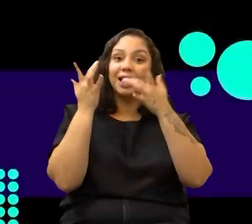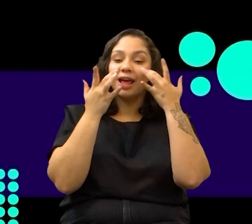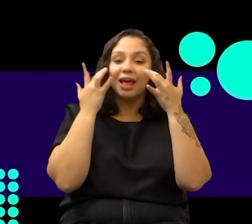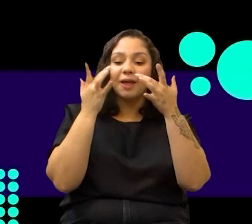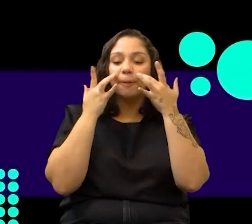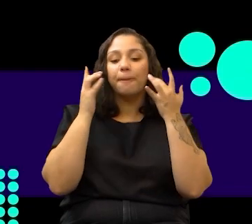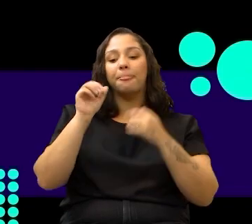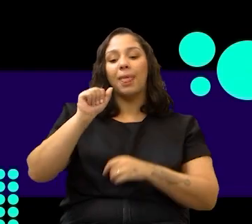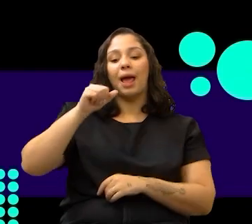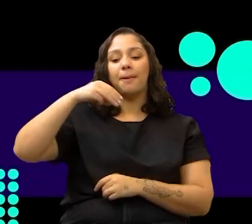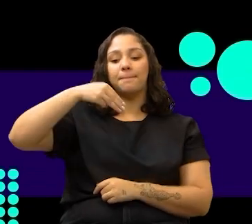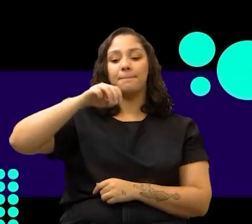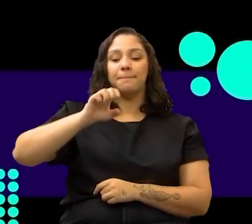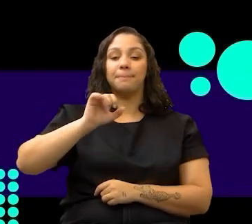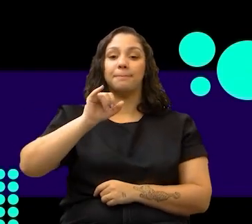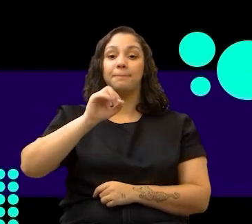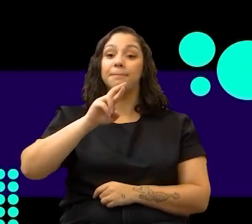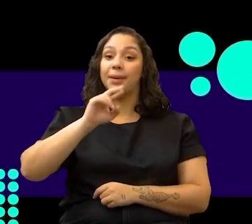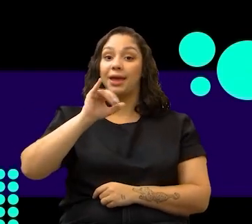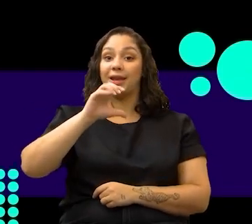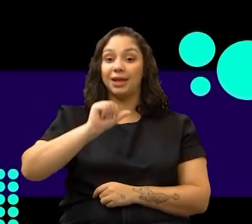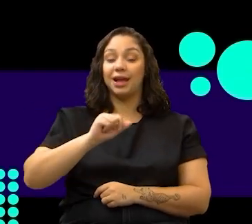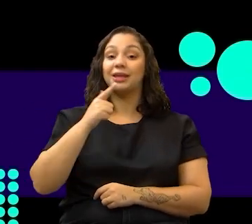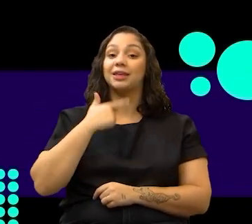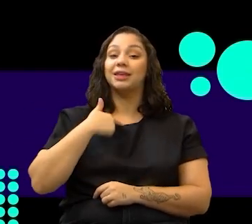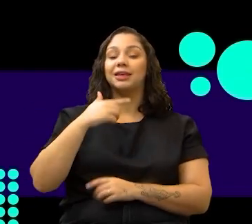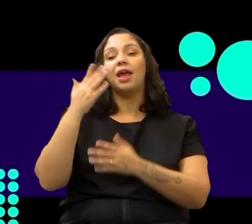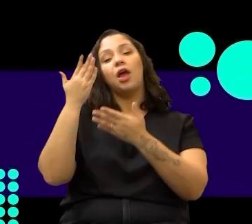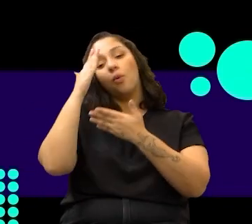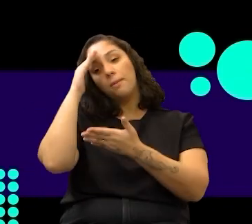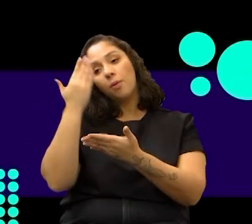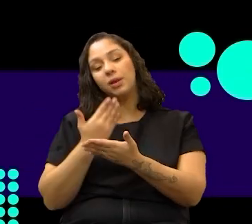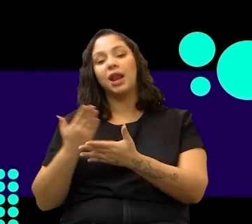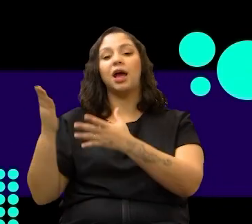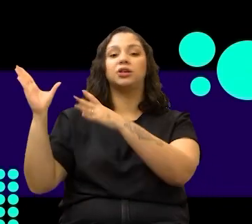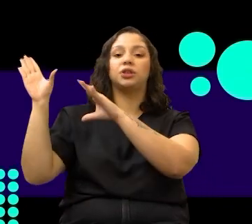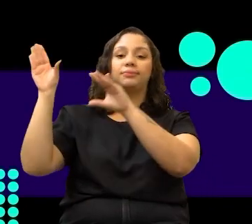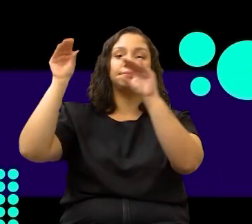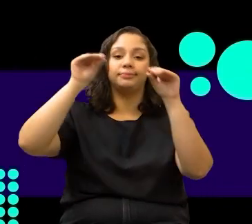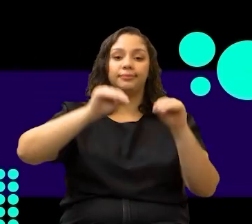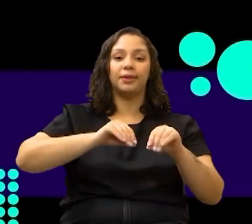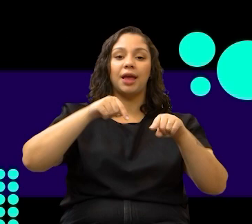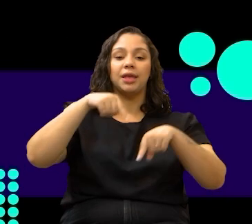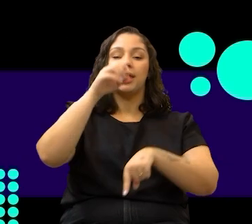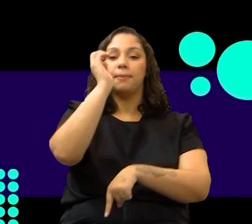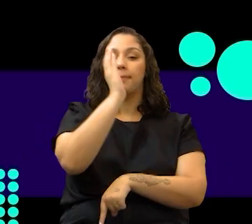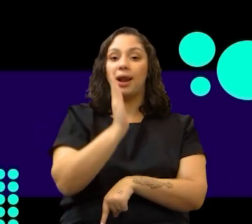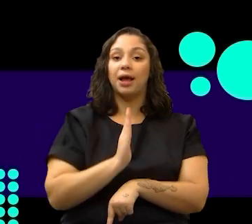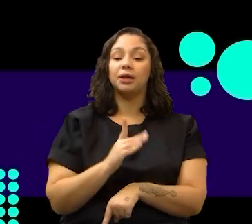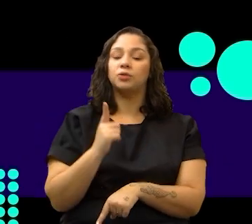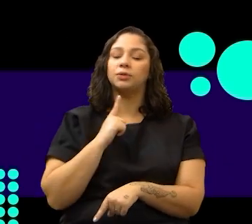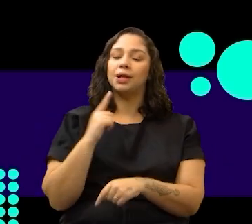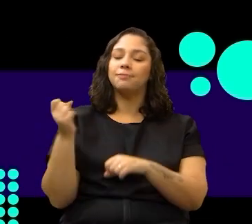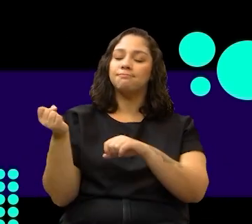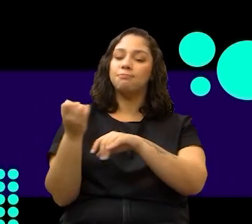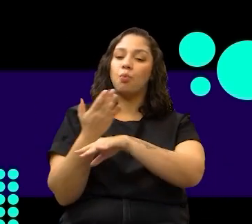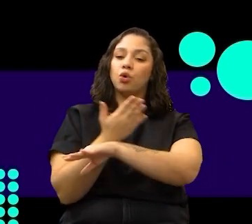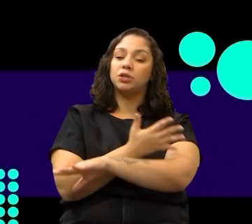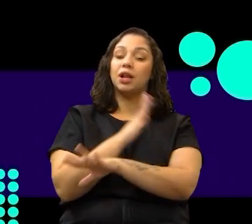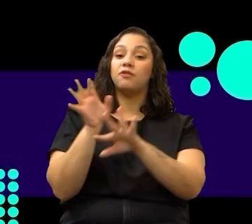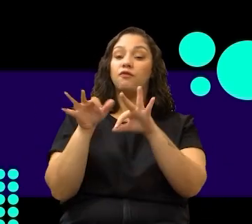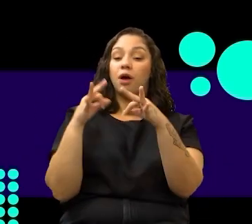a peça Mérica. O espetáculo é uma homenagem à imigração italiana no Brasil e retrata a